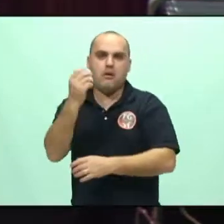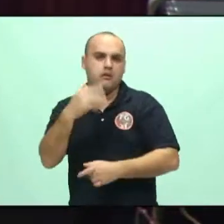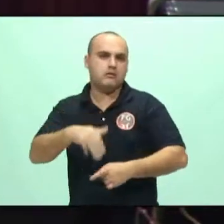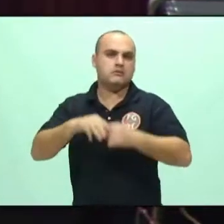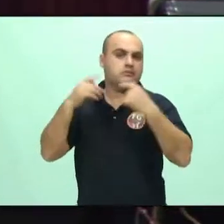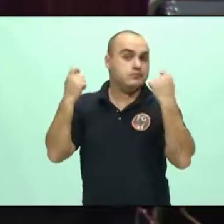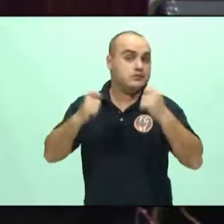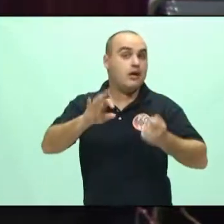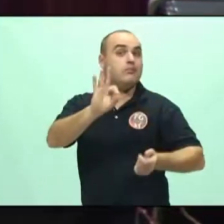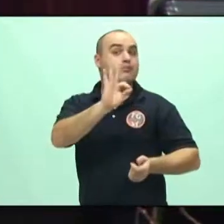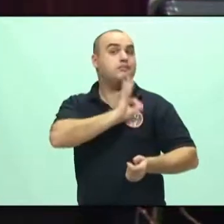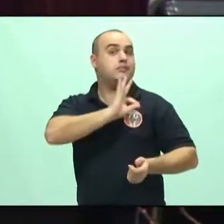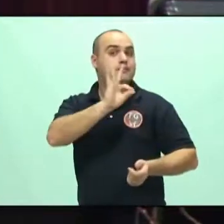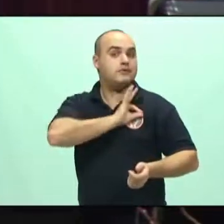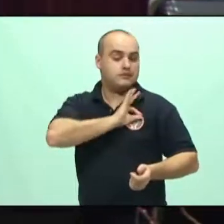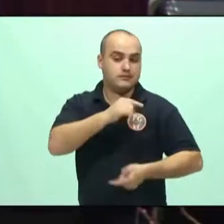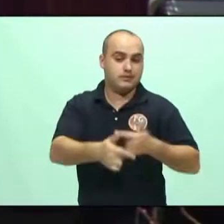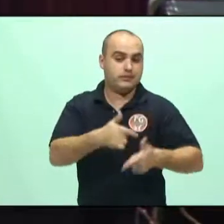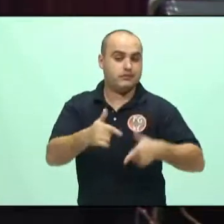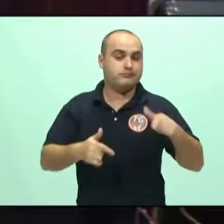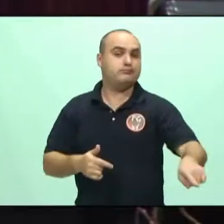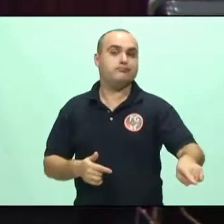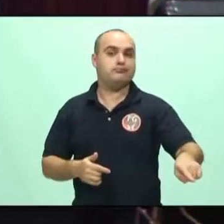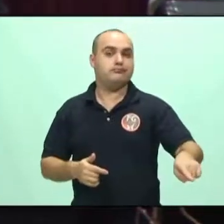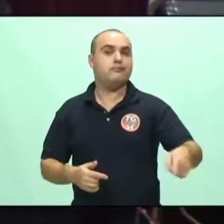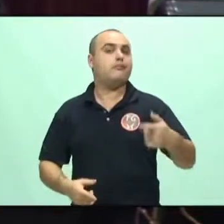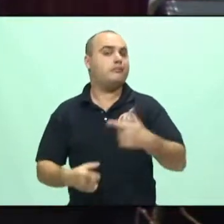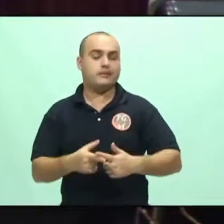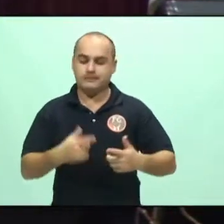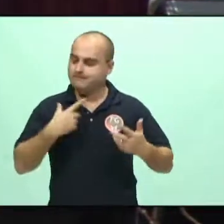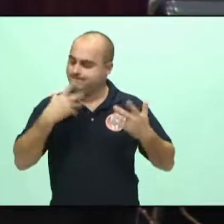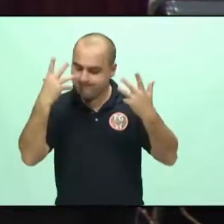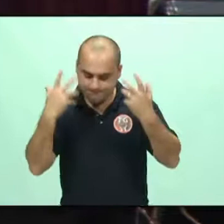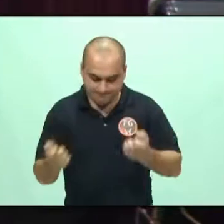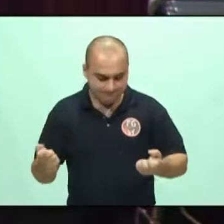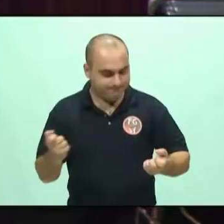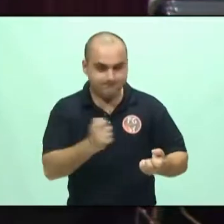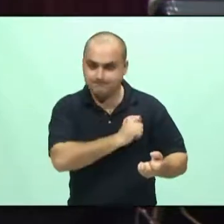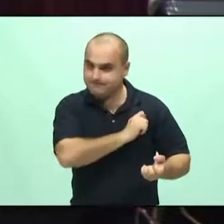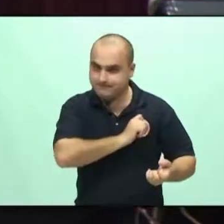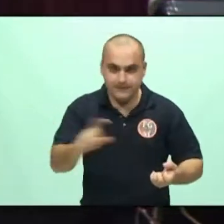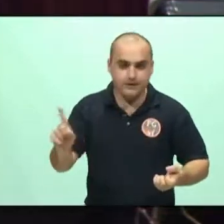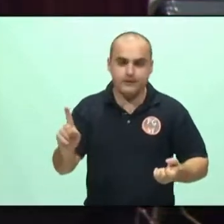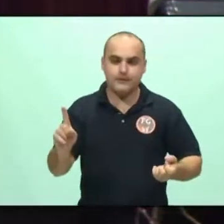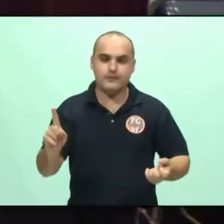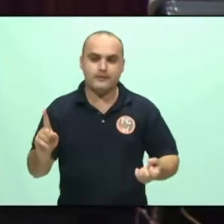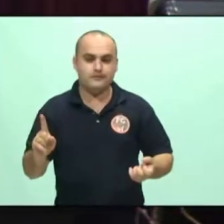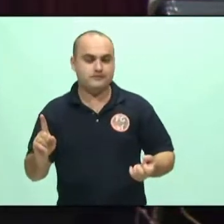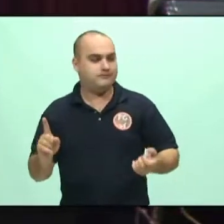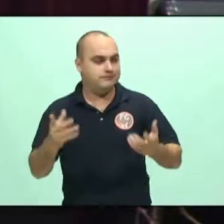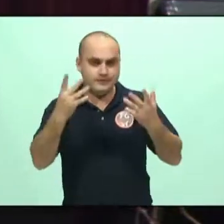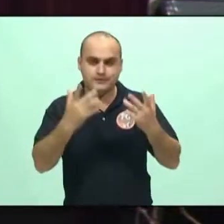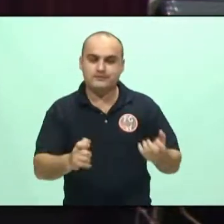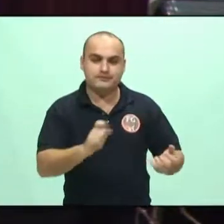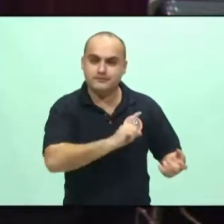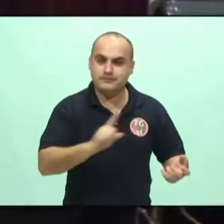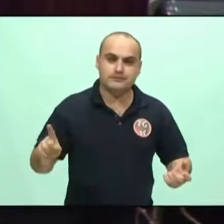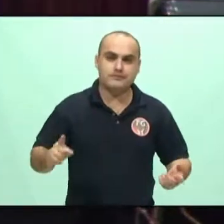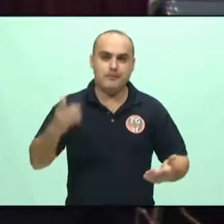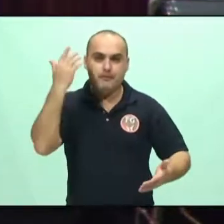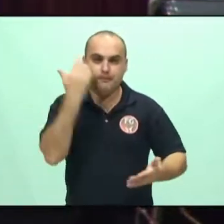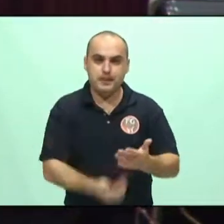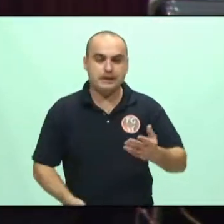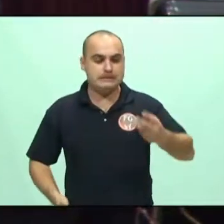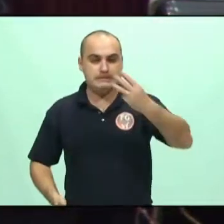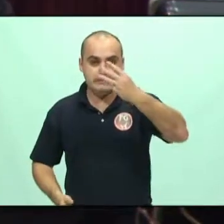polícia porque ele é admissível inadmissível que a gente perca 30 a 40